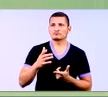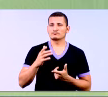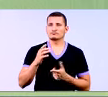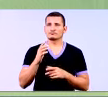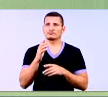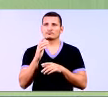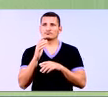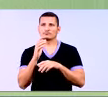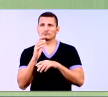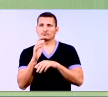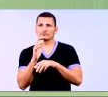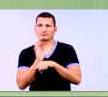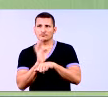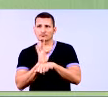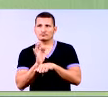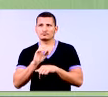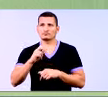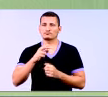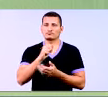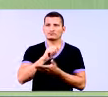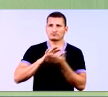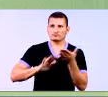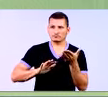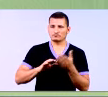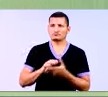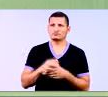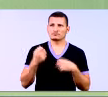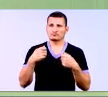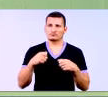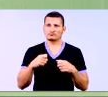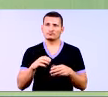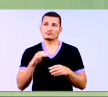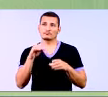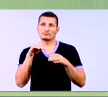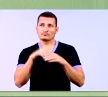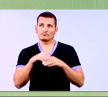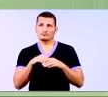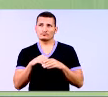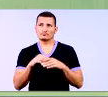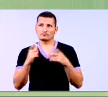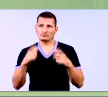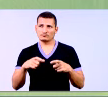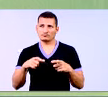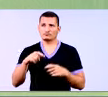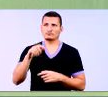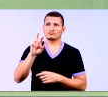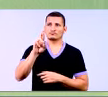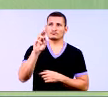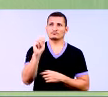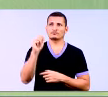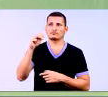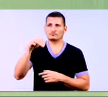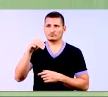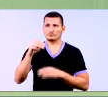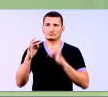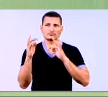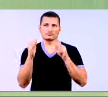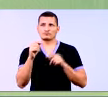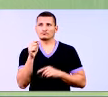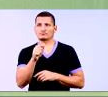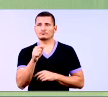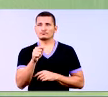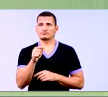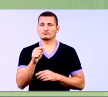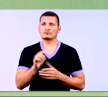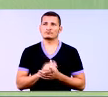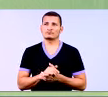rodando, ou o editor de texto, tem que estar exatamente aonde? Carregado na memória. Tudo está lá.